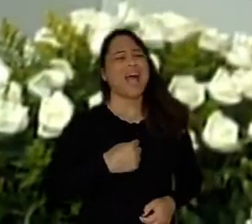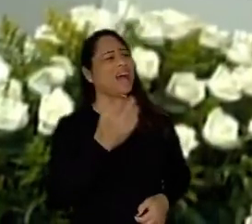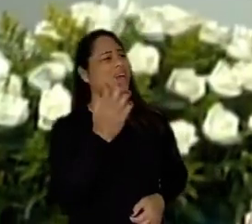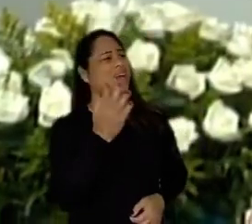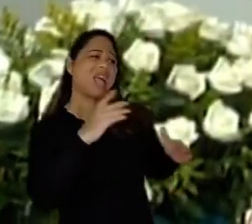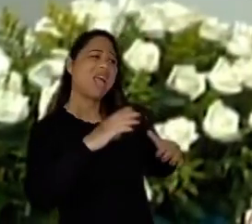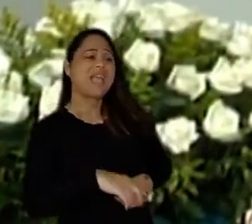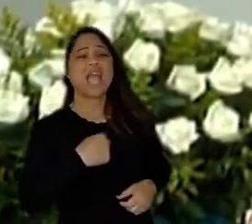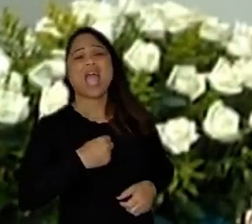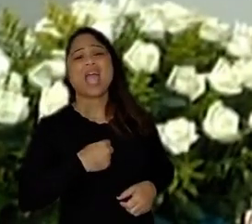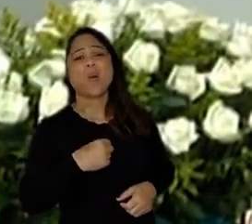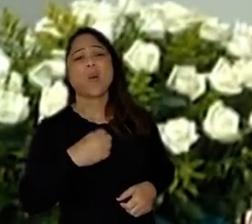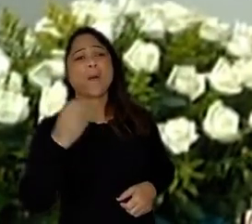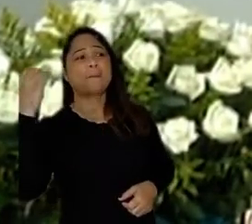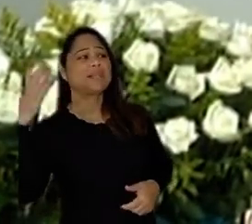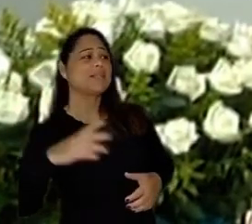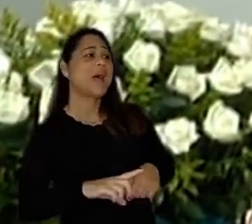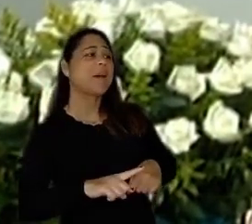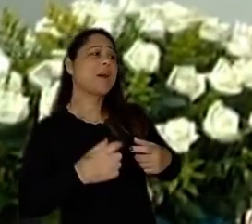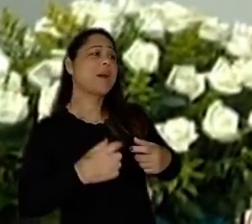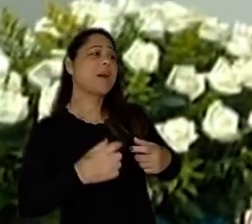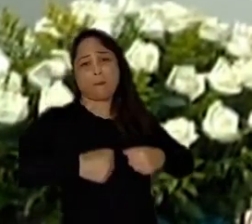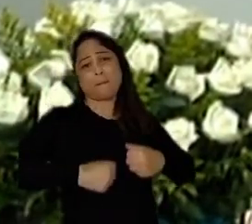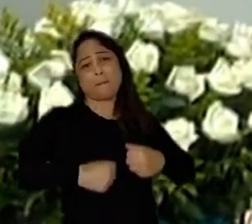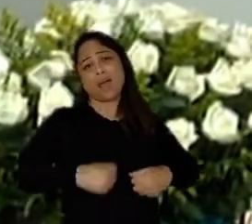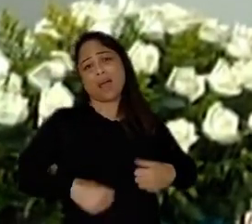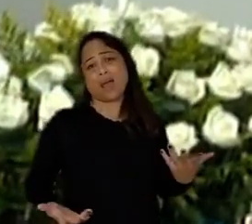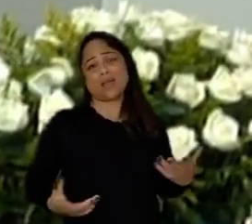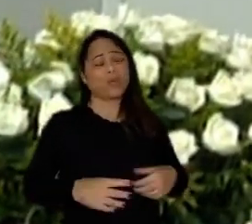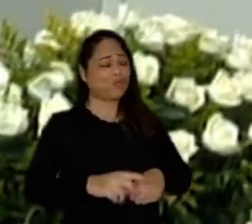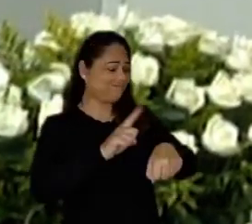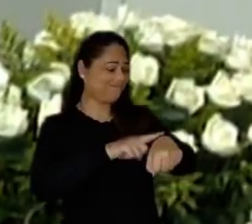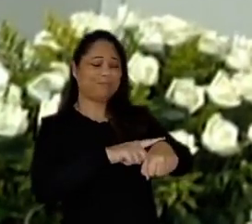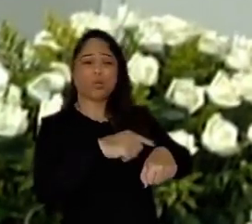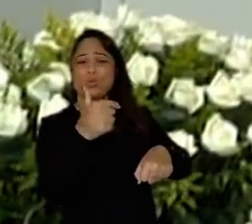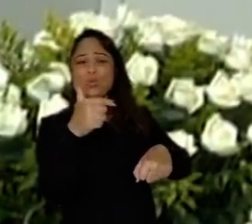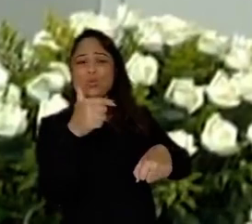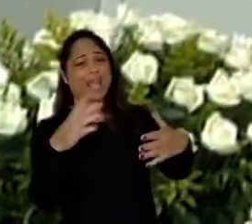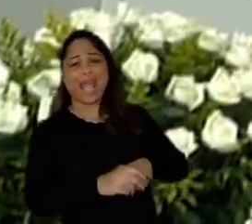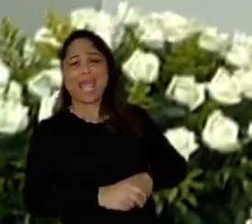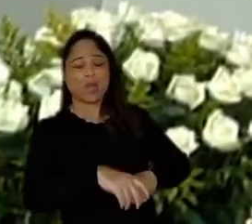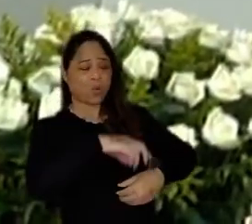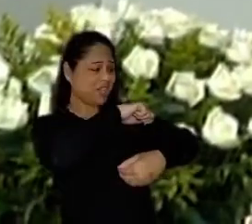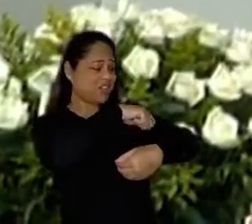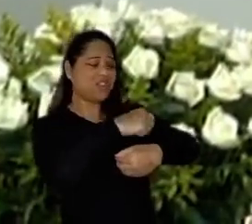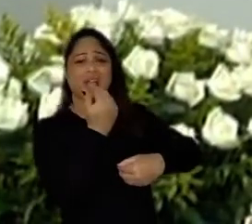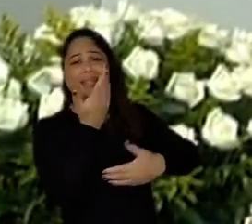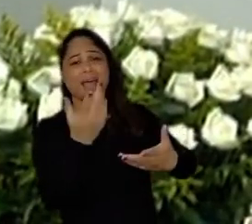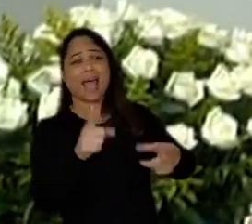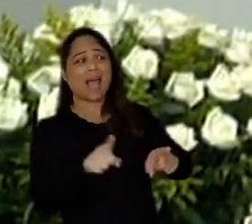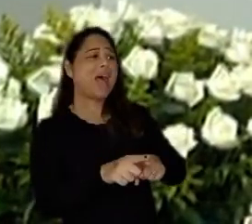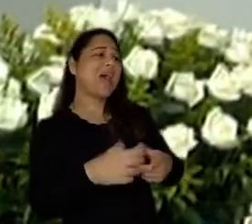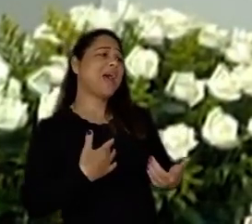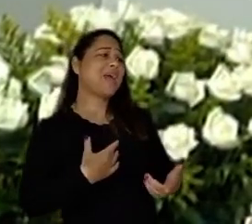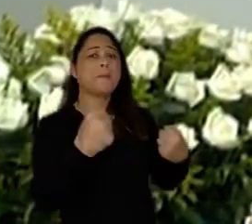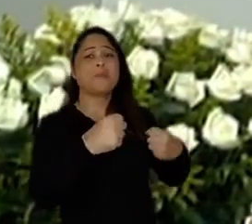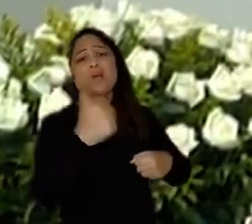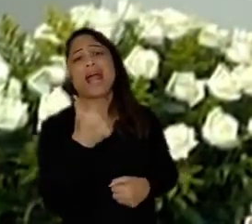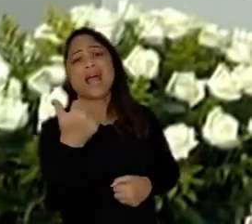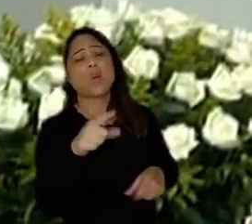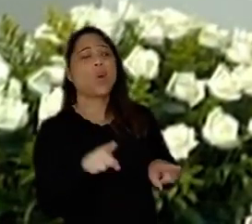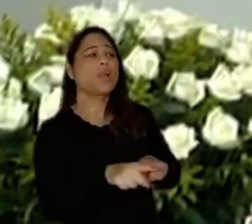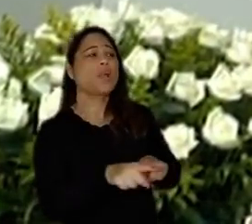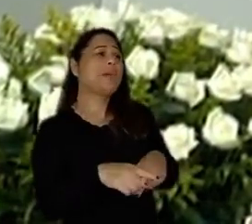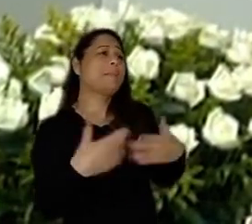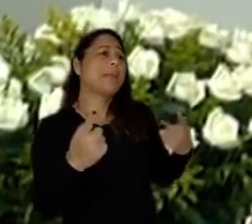mas assim, eu precisava tanto tomar um banho, mas nossa, não vai dar para eu tomar banho, talvez nem jantar, mas também eu estou dependendo de uma carona, mas assim, se